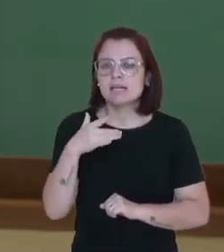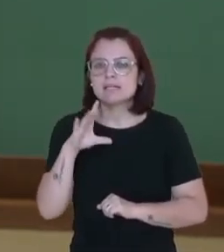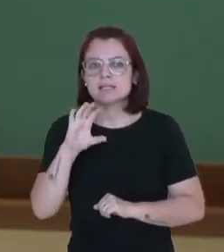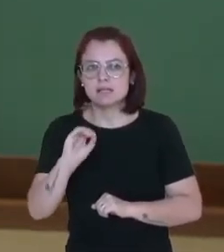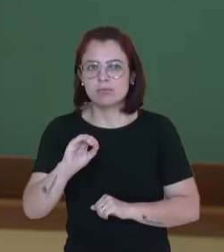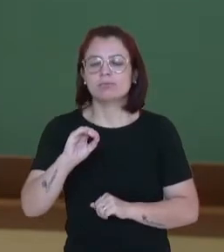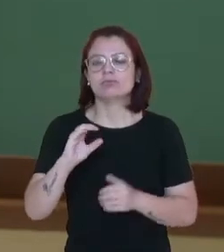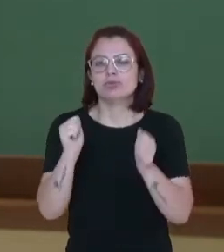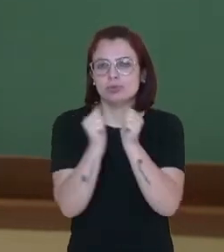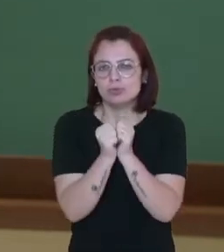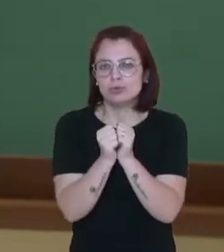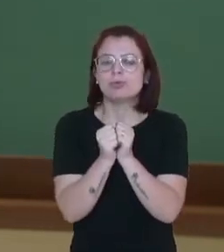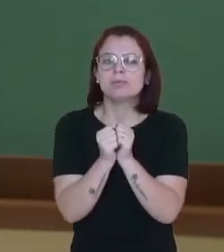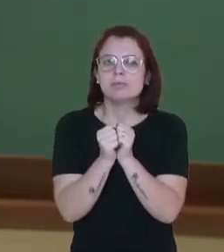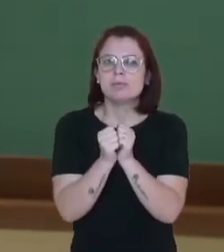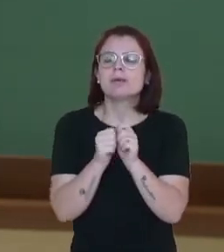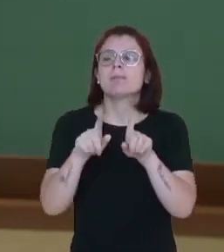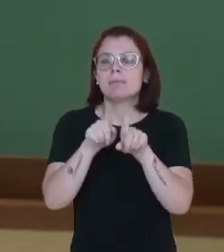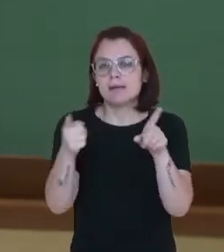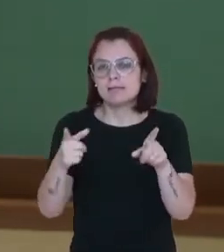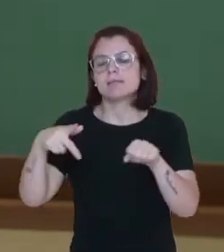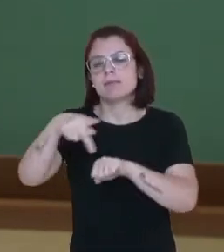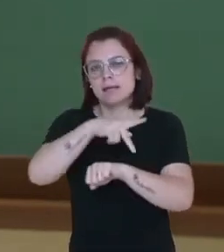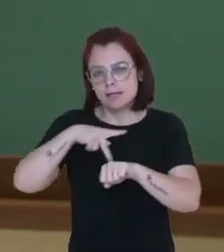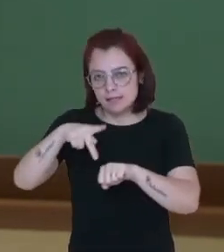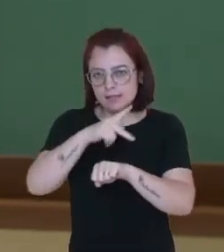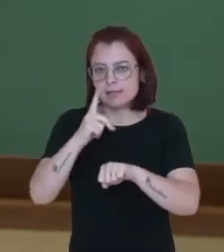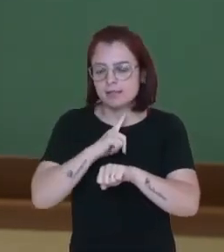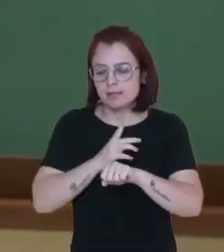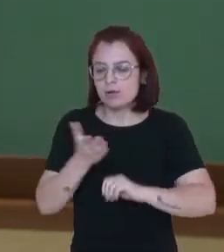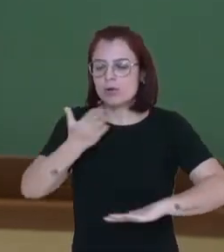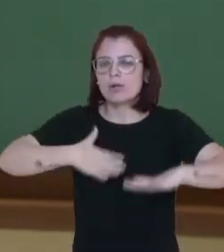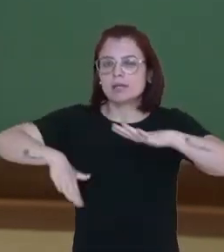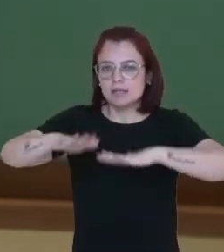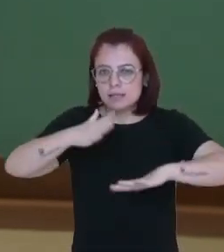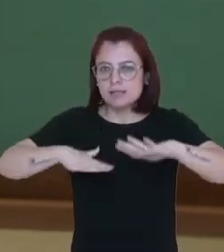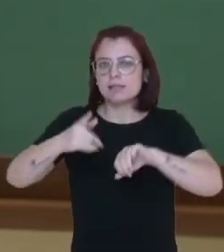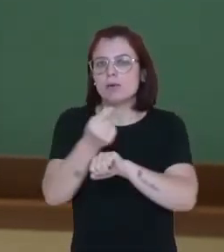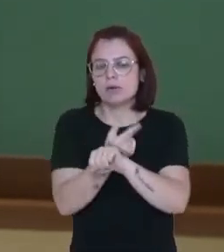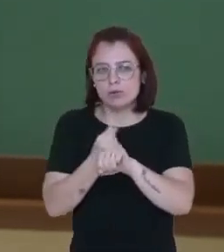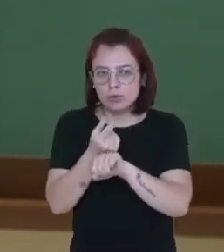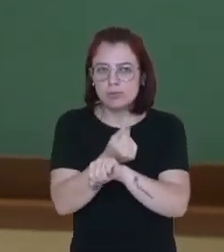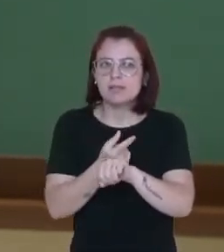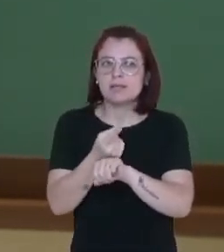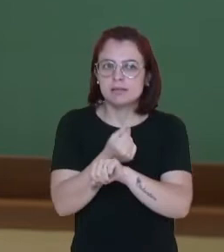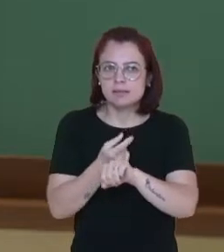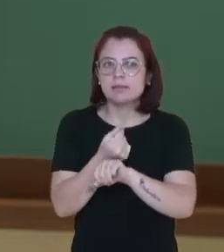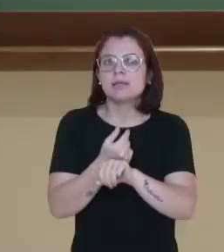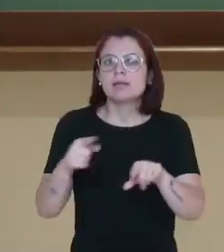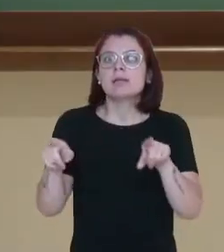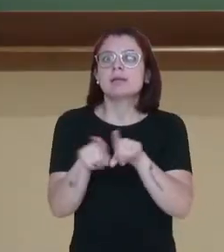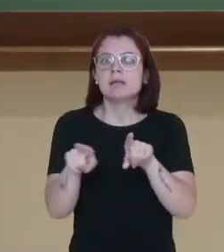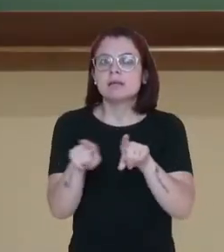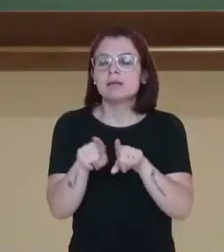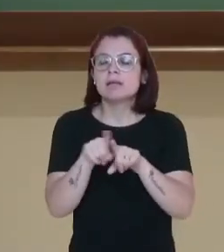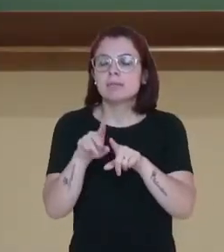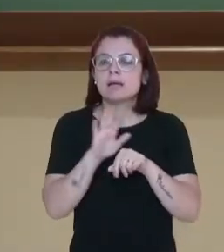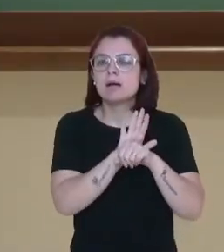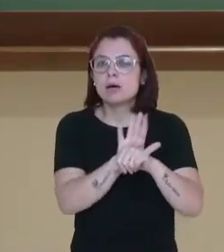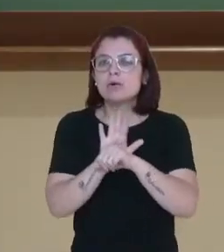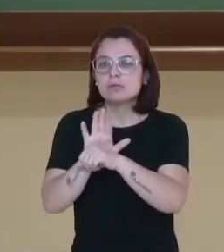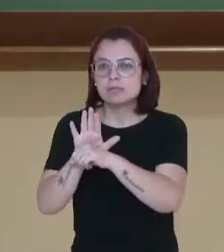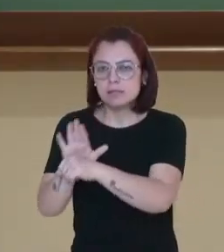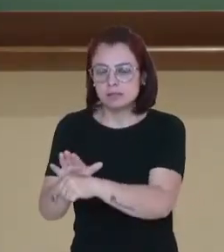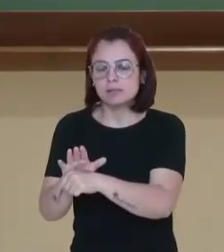funcionando junto, e sim de países se organizando economicamente e se auxiliando no